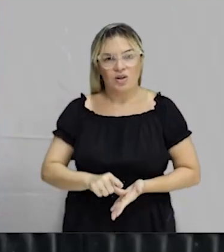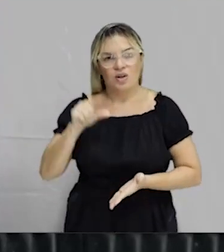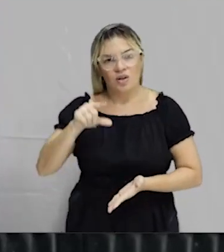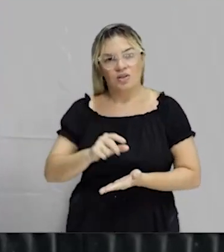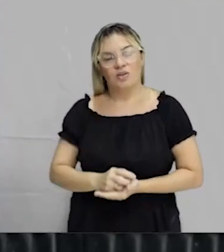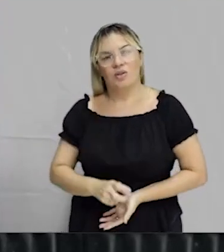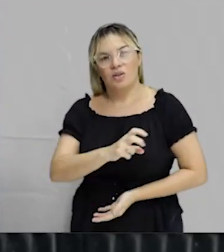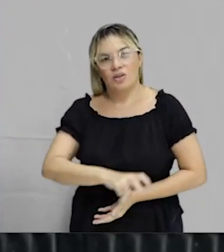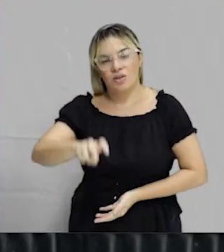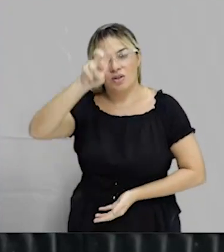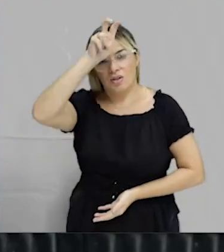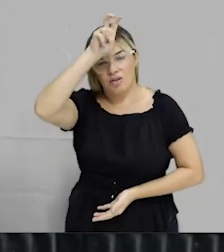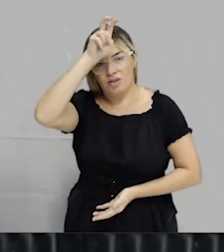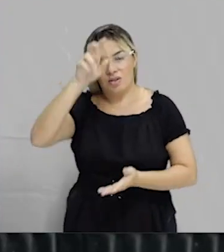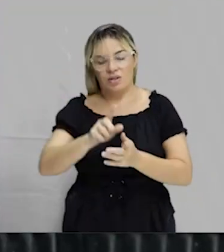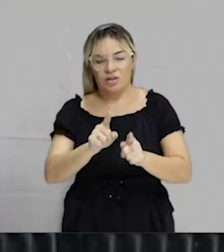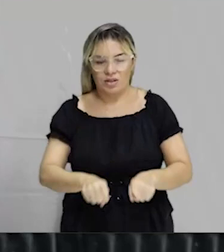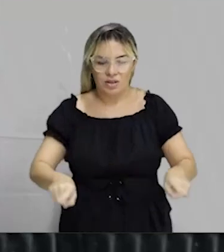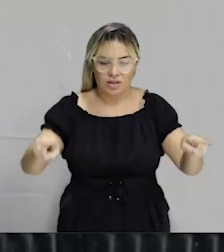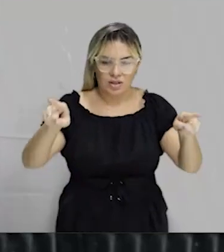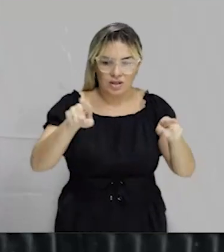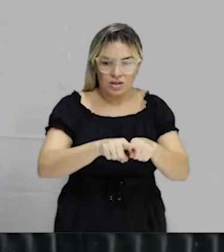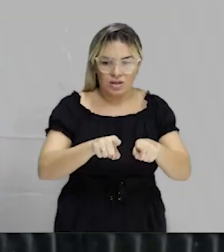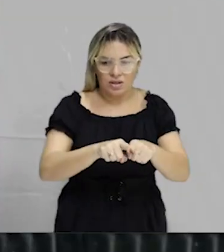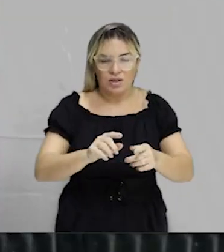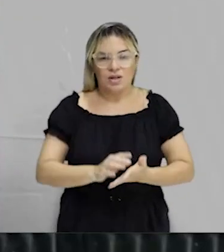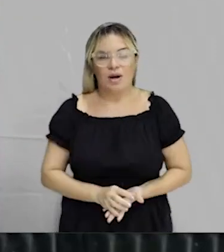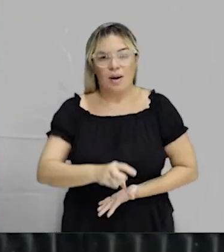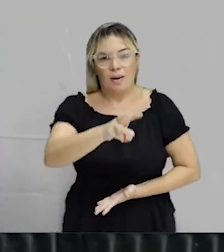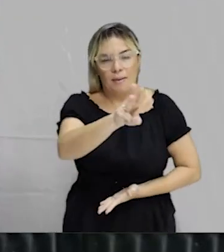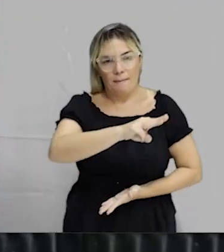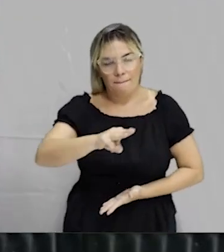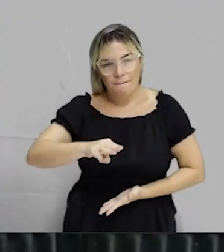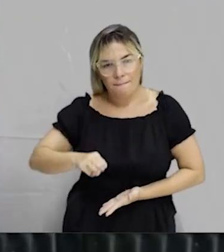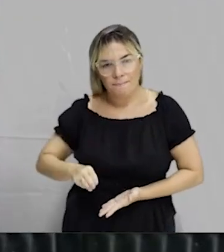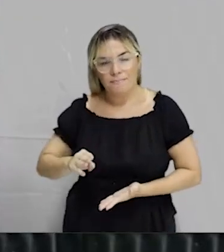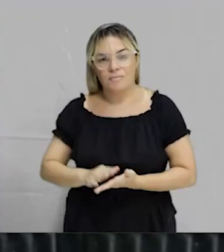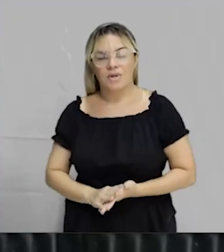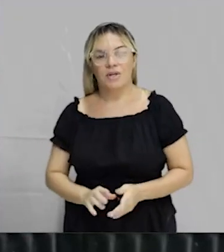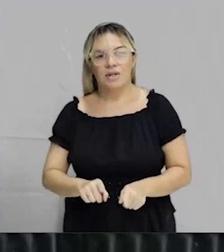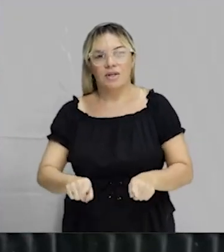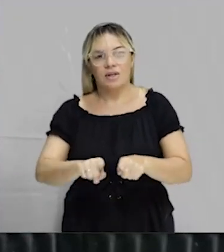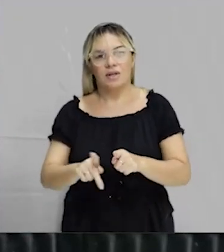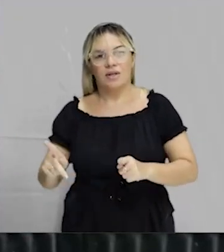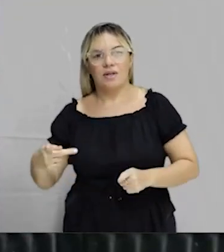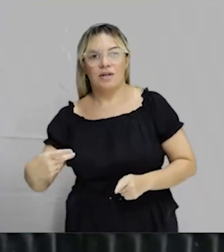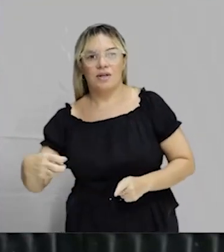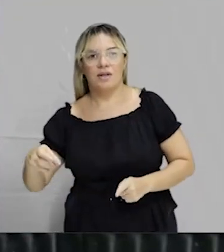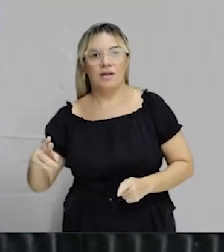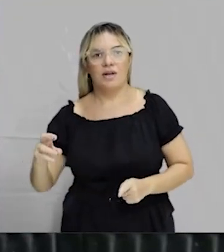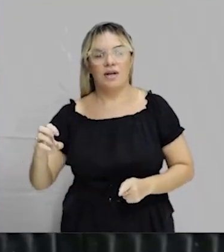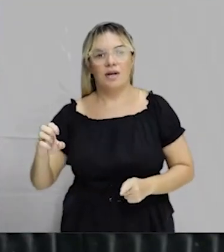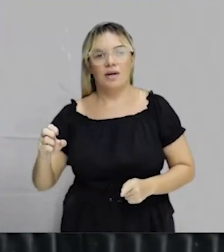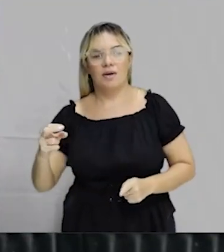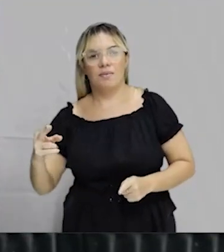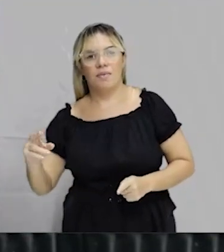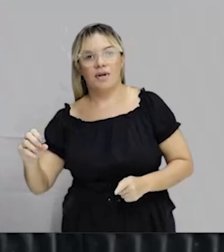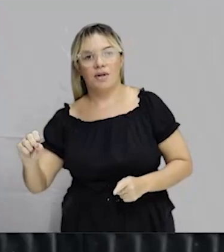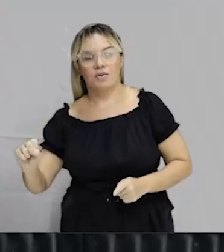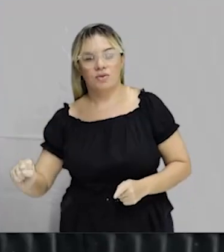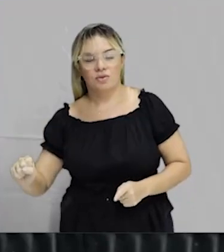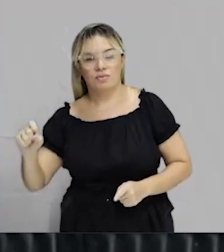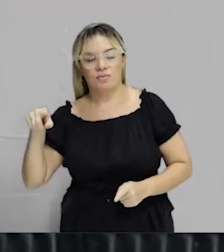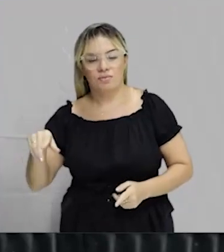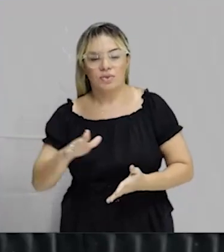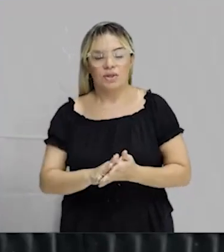Egito, sobre a Mesopotâmia, sobre os hebreus, e agora iremos falar